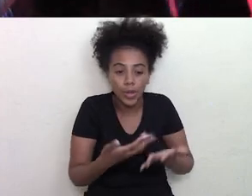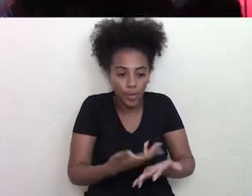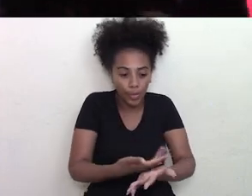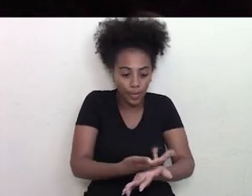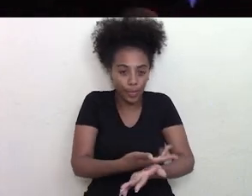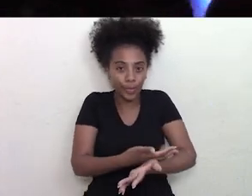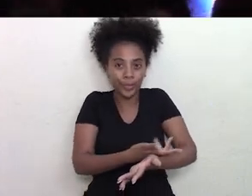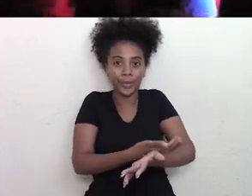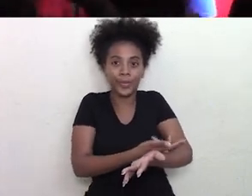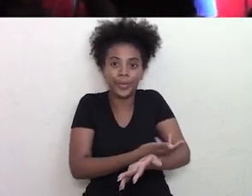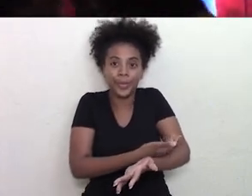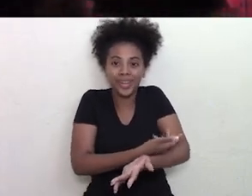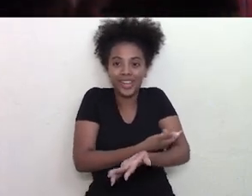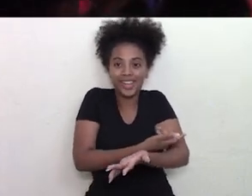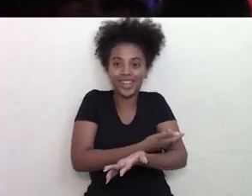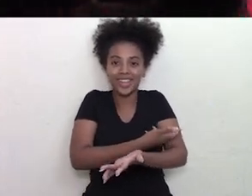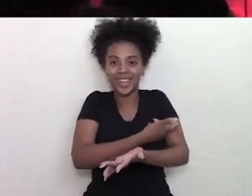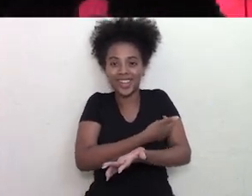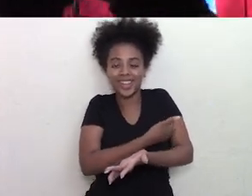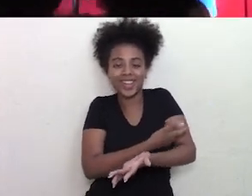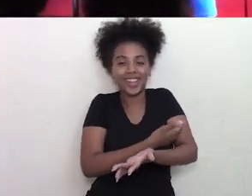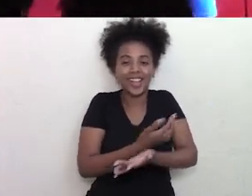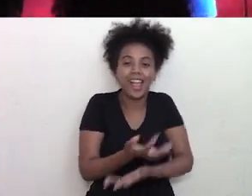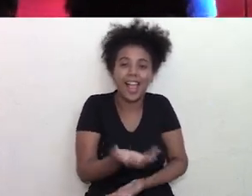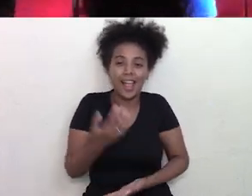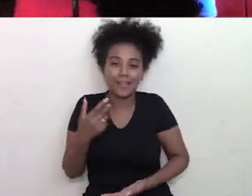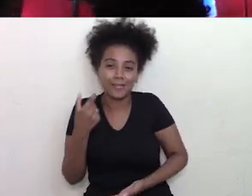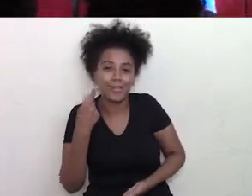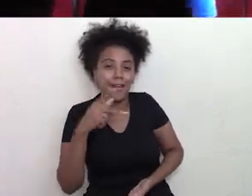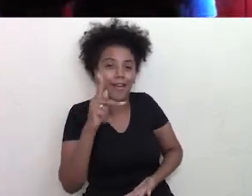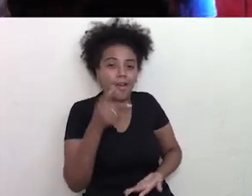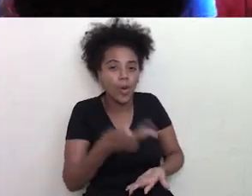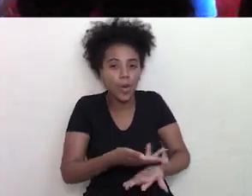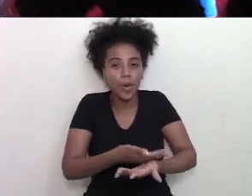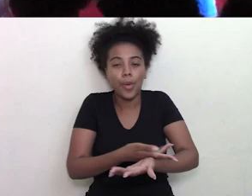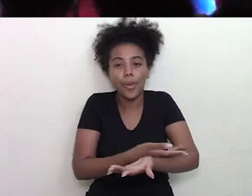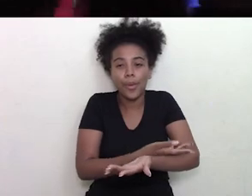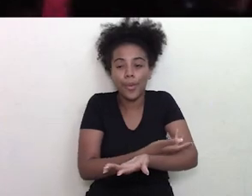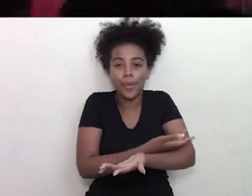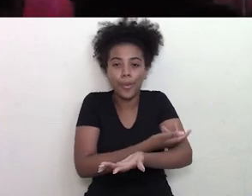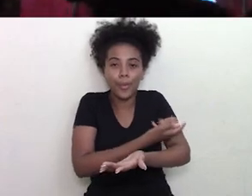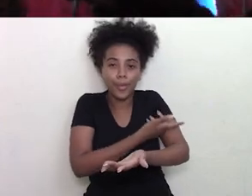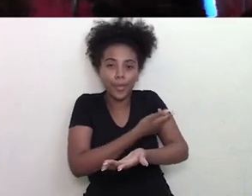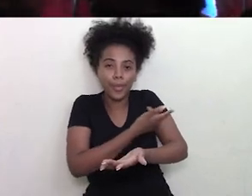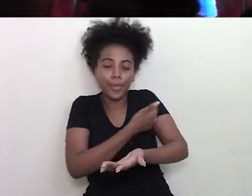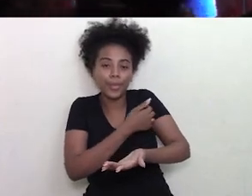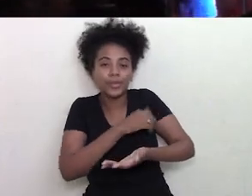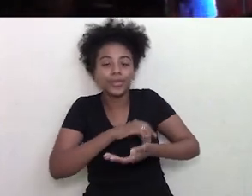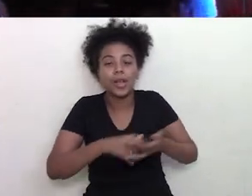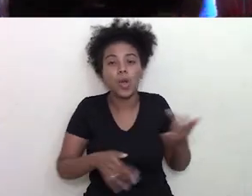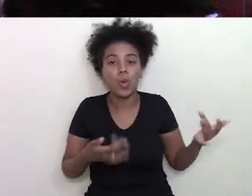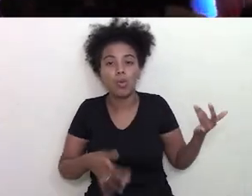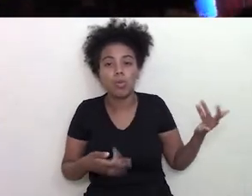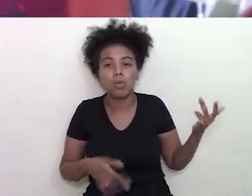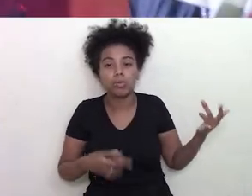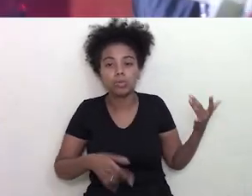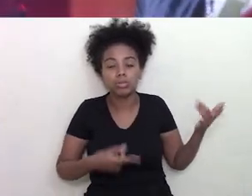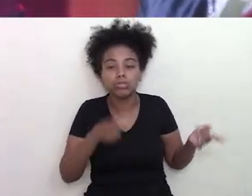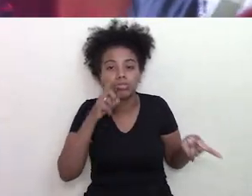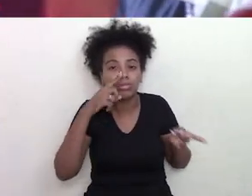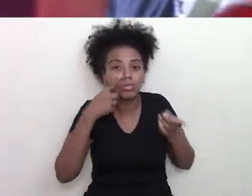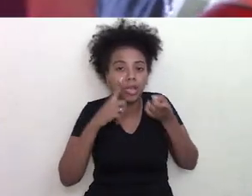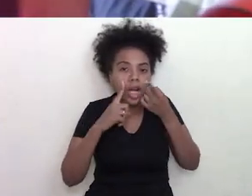você vibrar. Vibrar, vibrar. Vou pedir pra você mandar. Manda meu cavaco